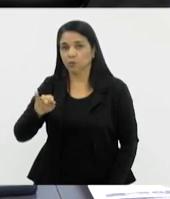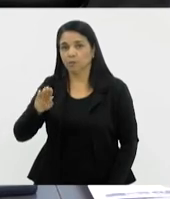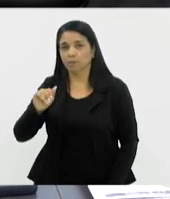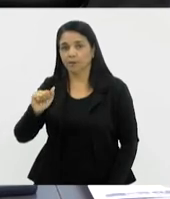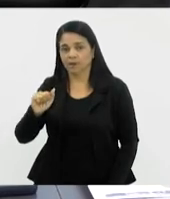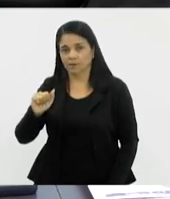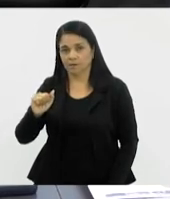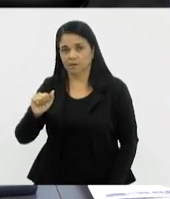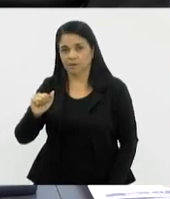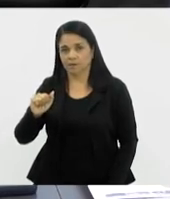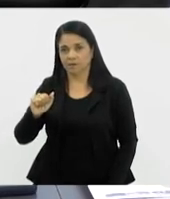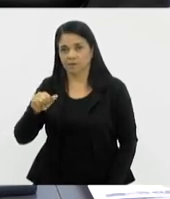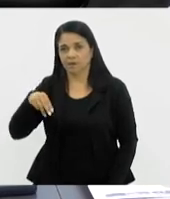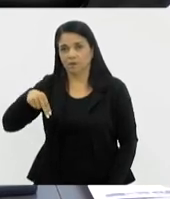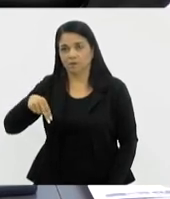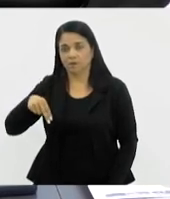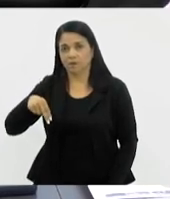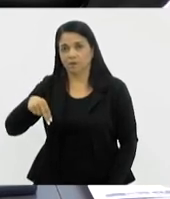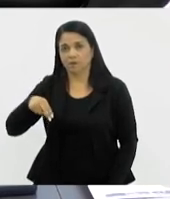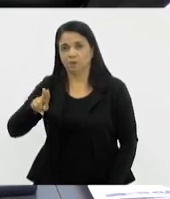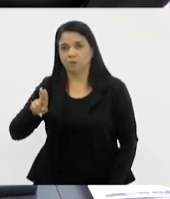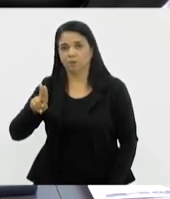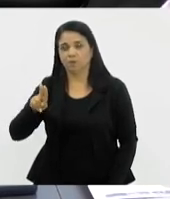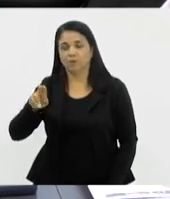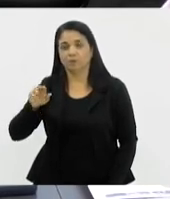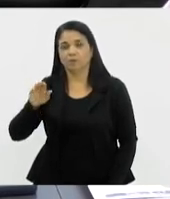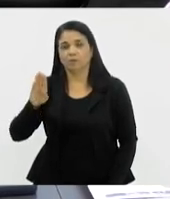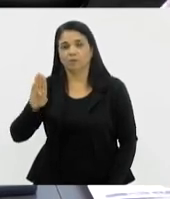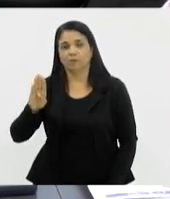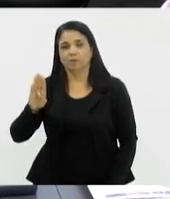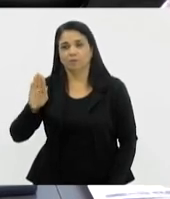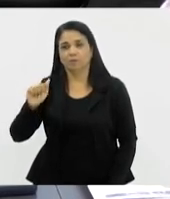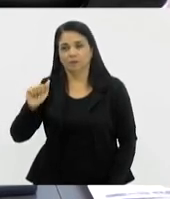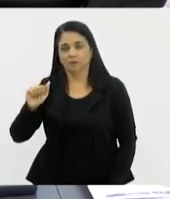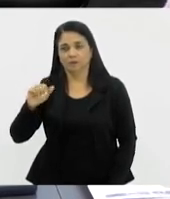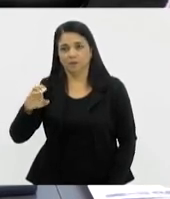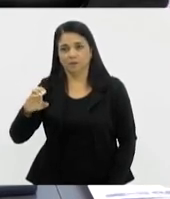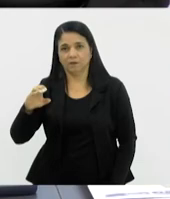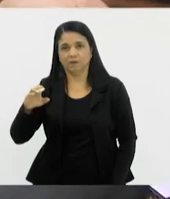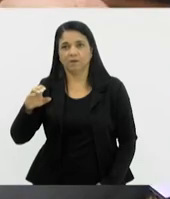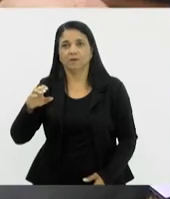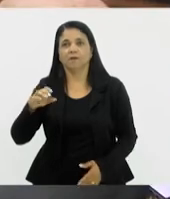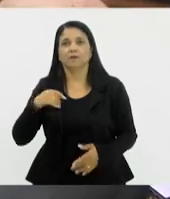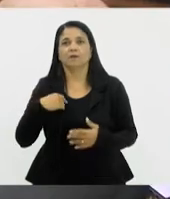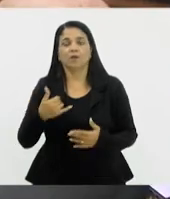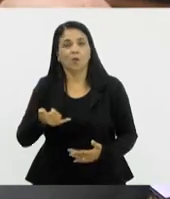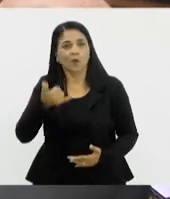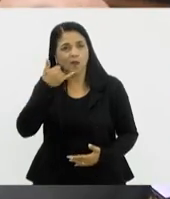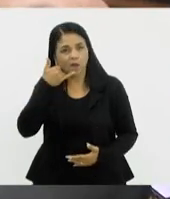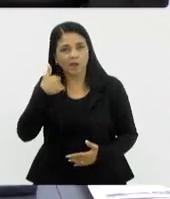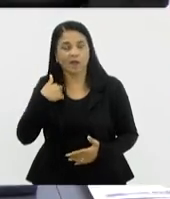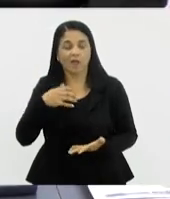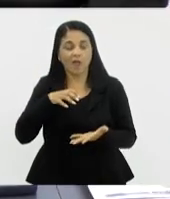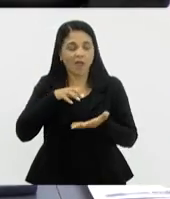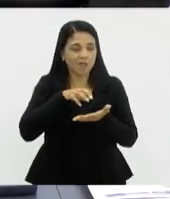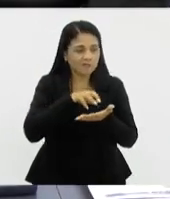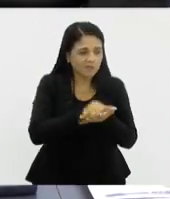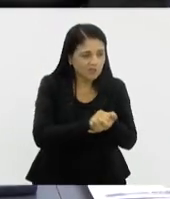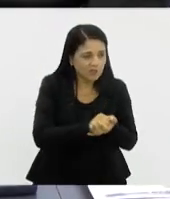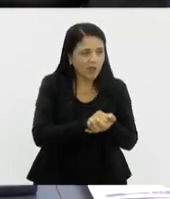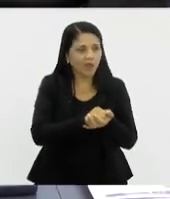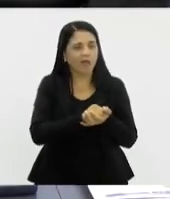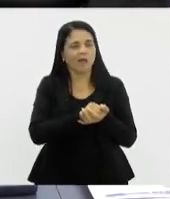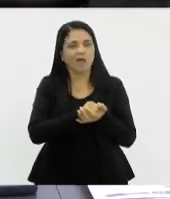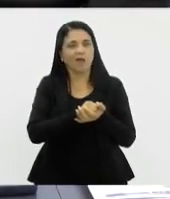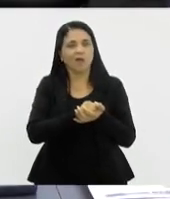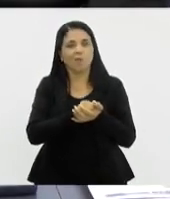onde fica. E a cantilena gravada é online, sempre a mesma. No banco online. Acabamos de registrar